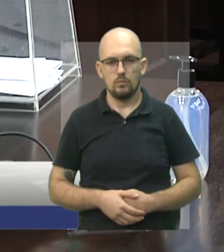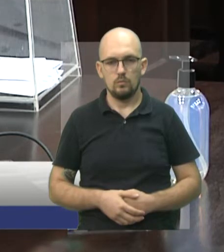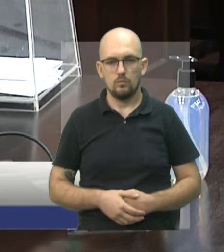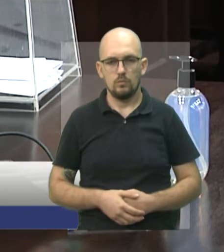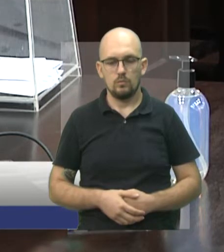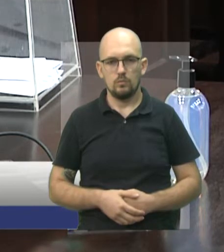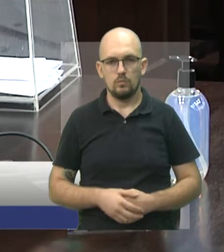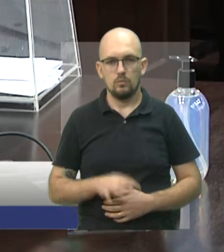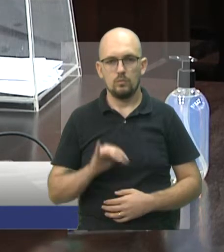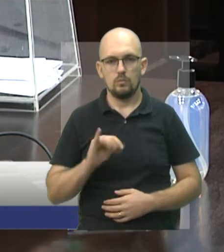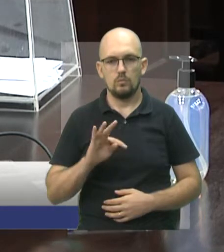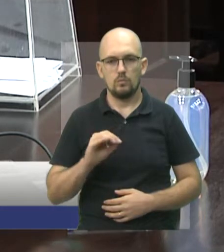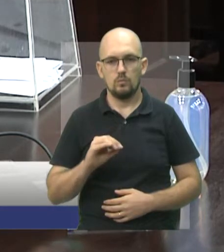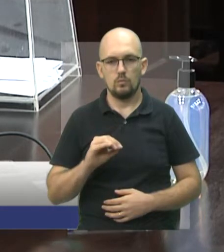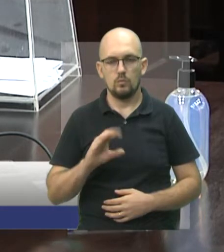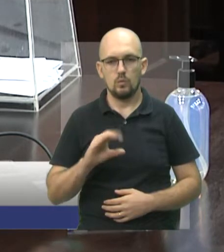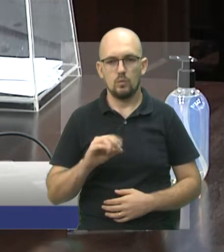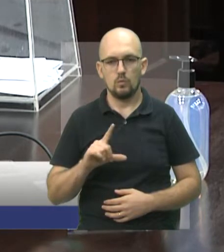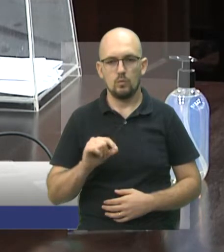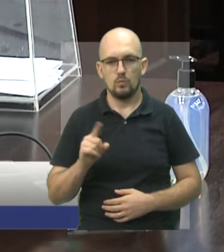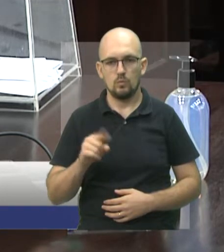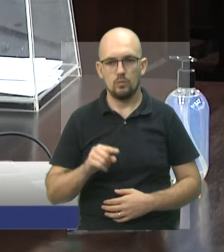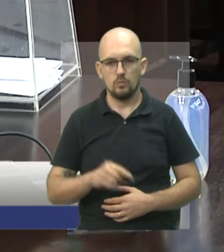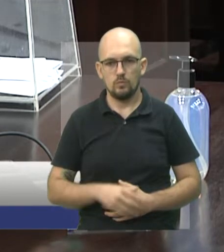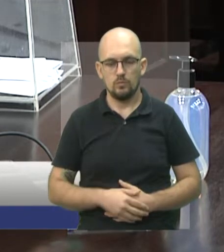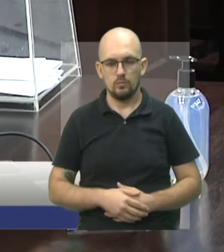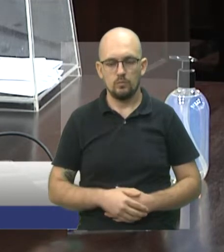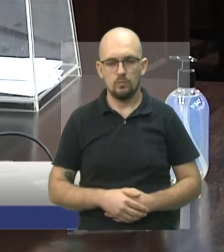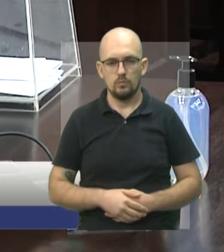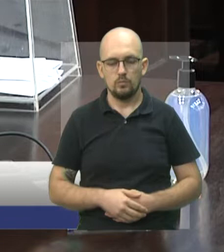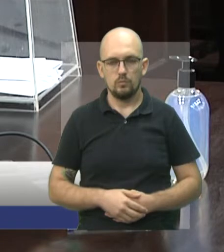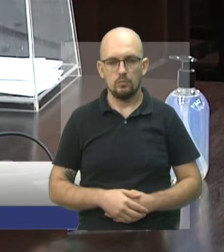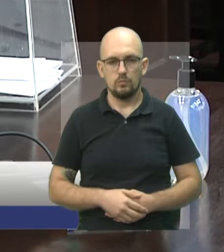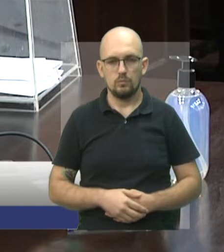Tito Coló Neto.